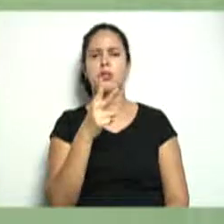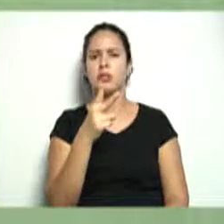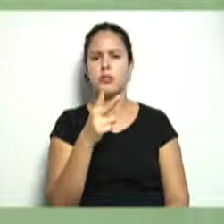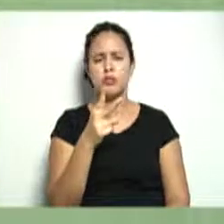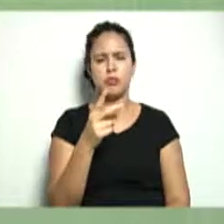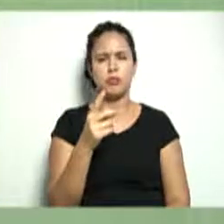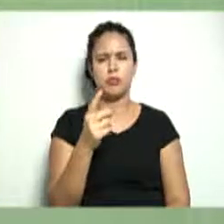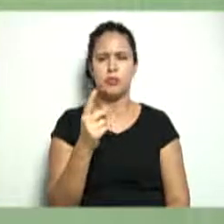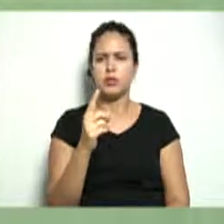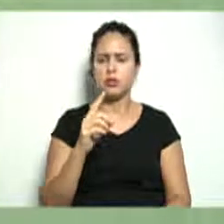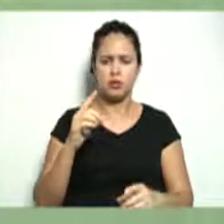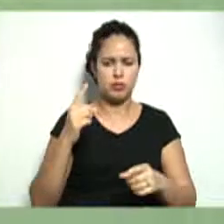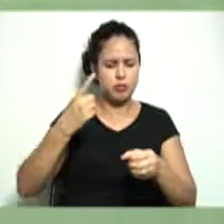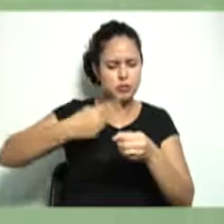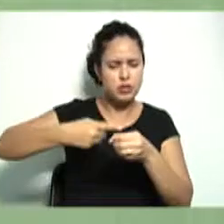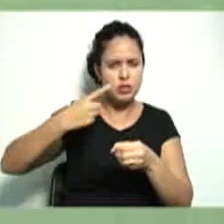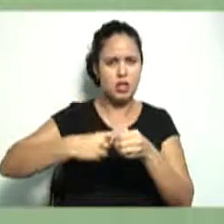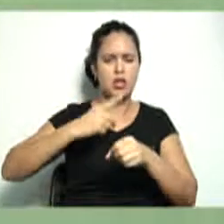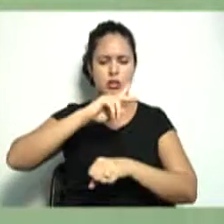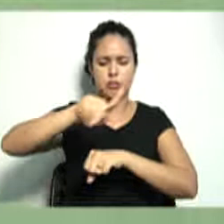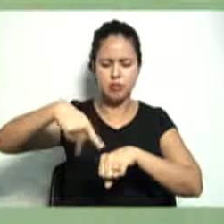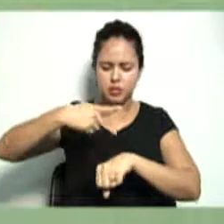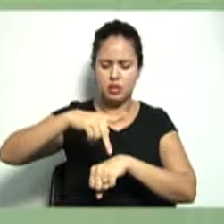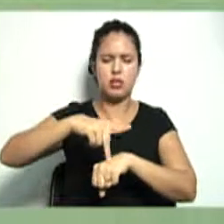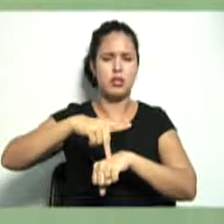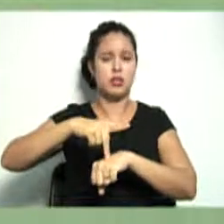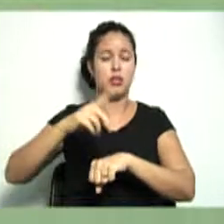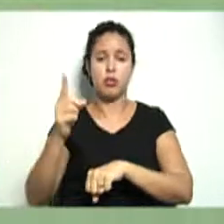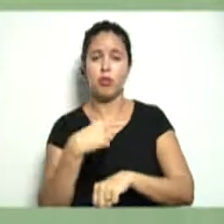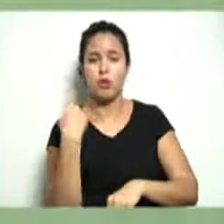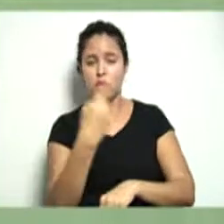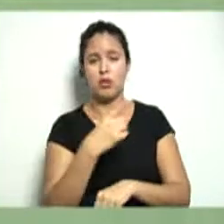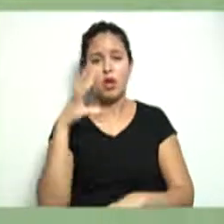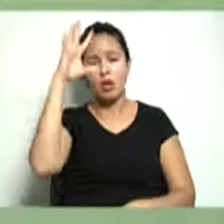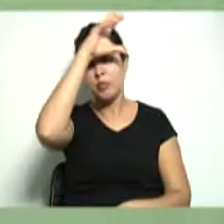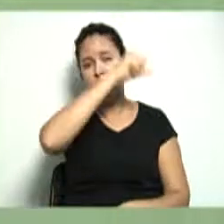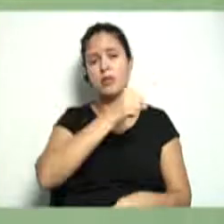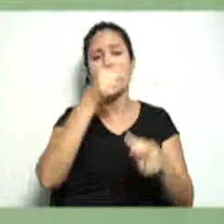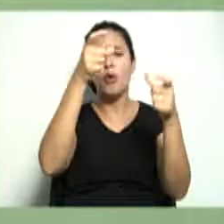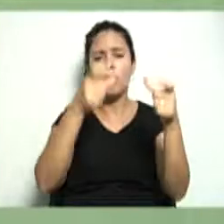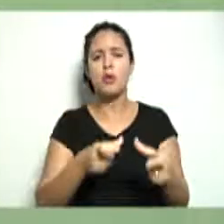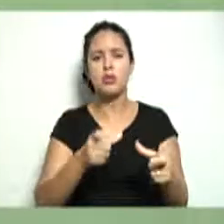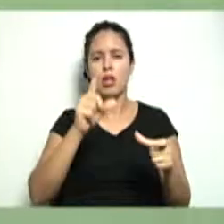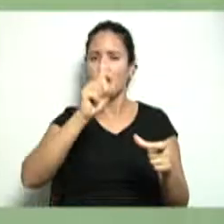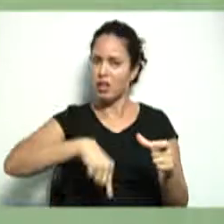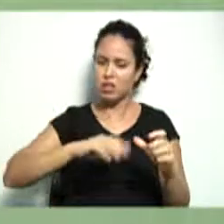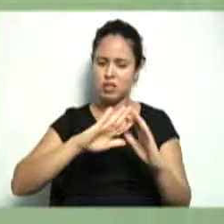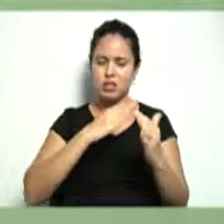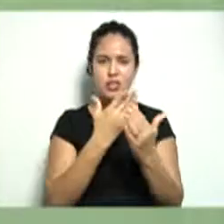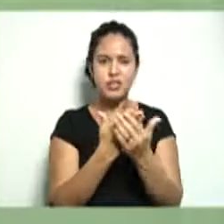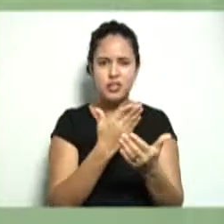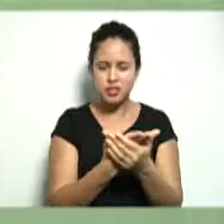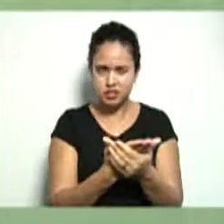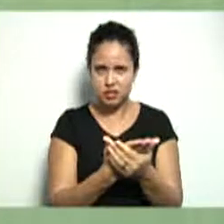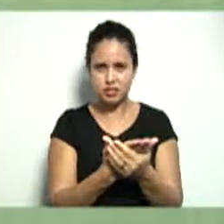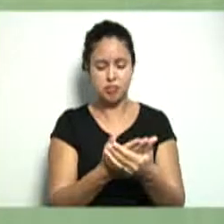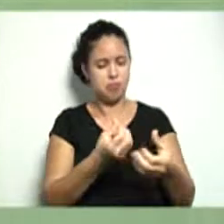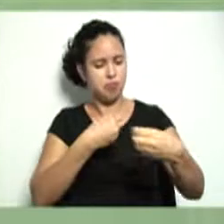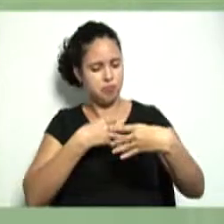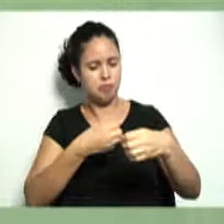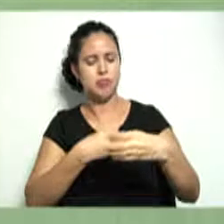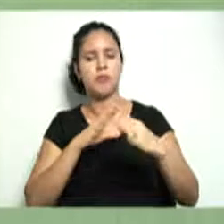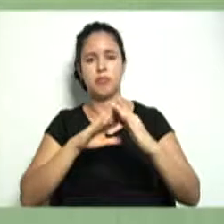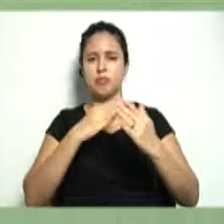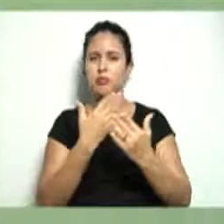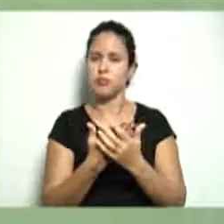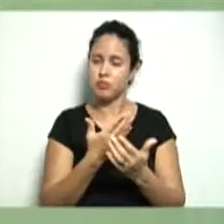da nossa cidade, do nosso país, são coisas que obrigatoriamente aprendemos na escola. Então, o texto está